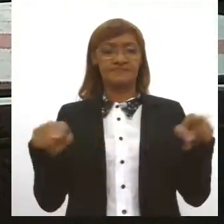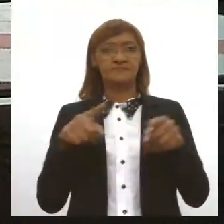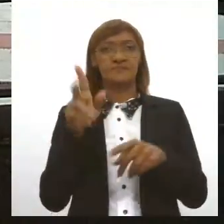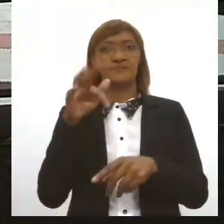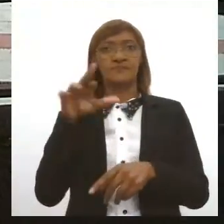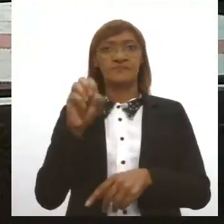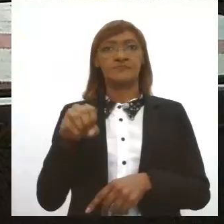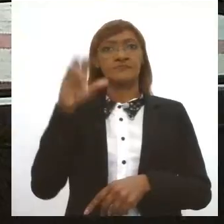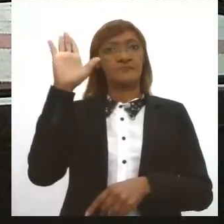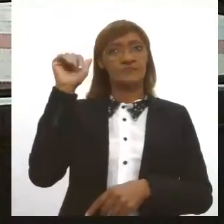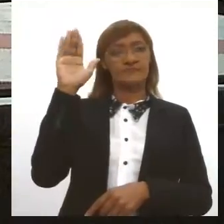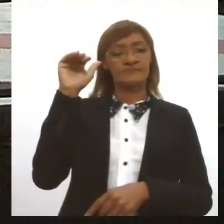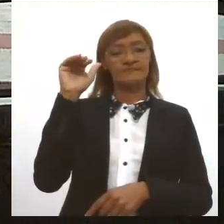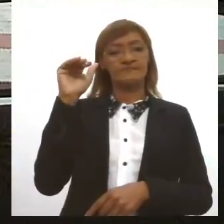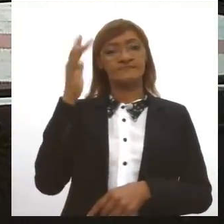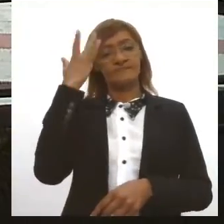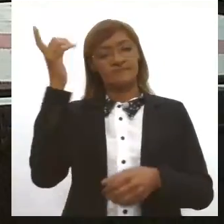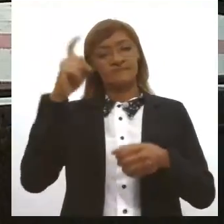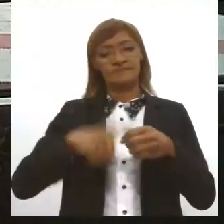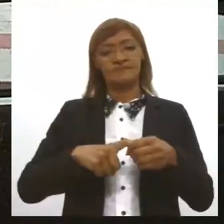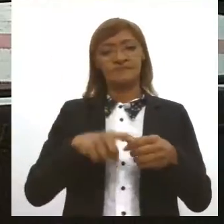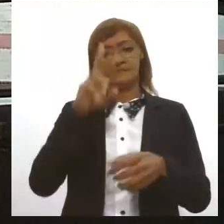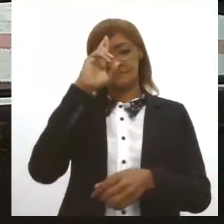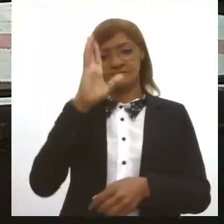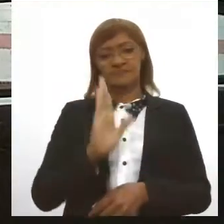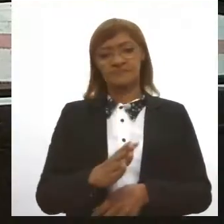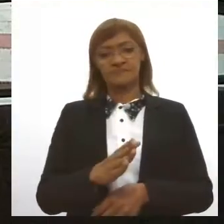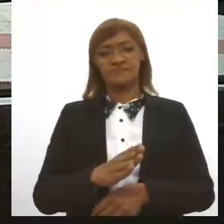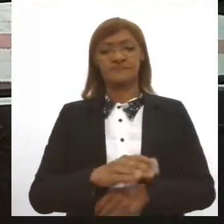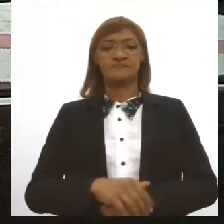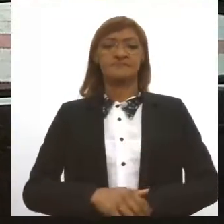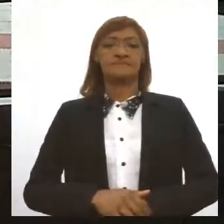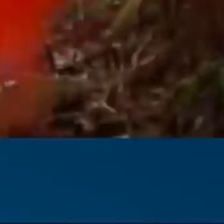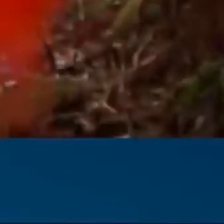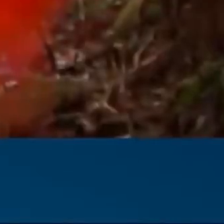Até amanhã, ao 12:30. Espero vocês aqui na TV Alese. Até lá!